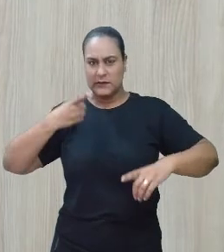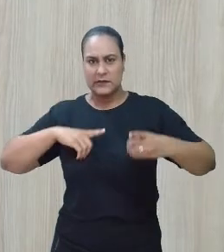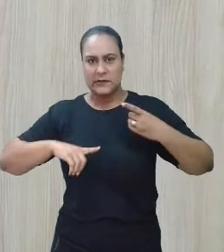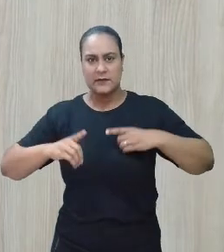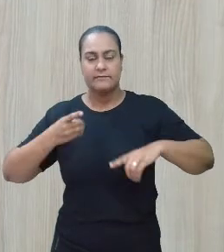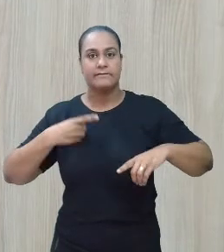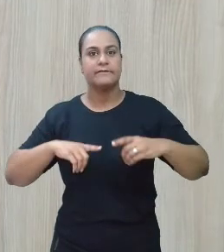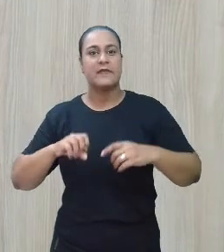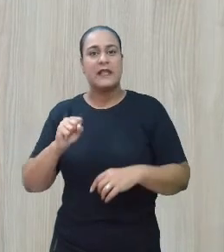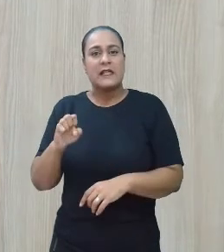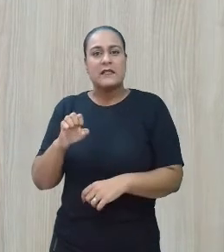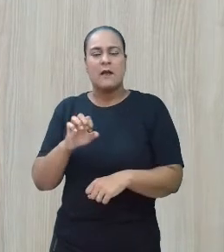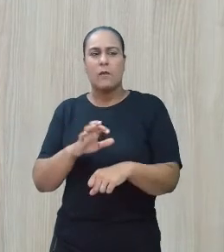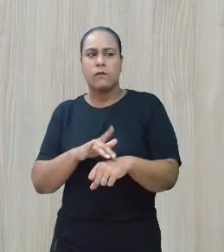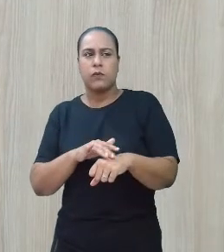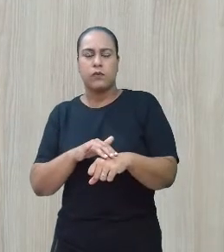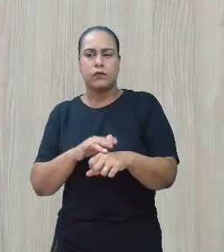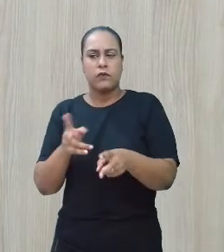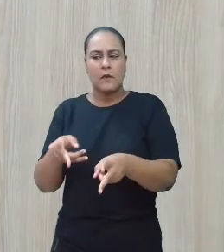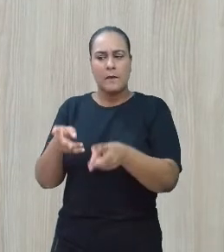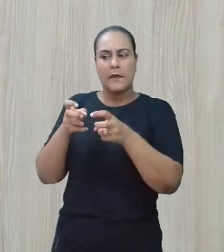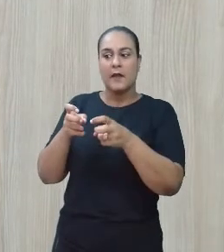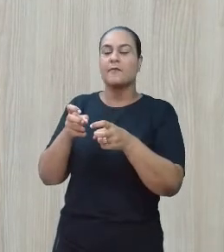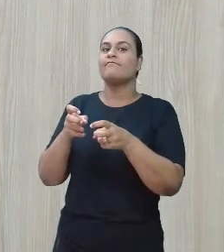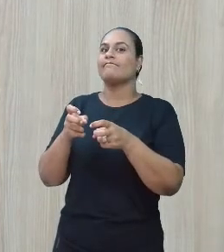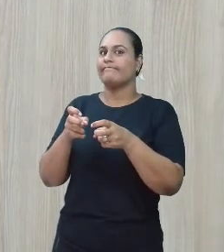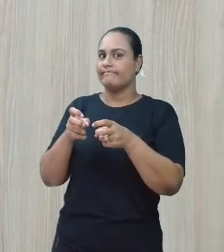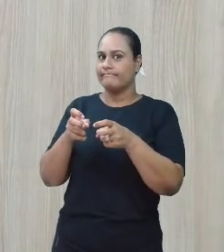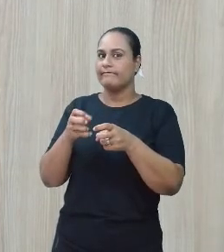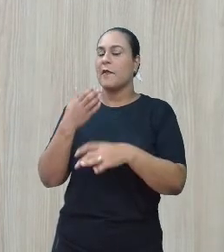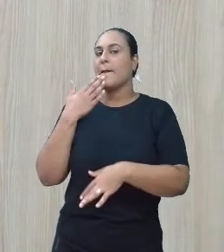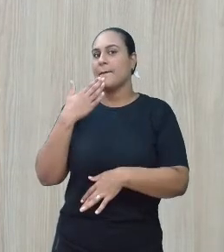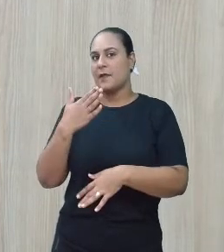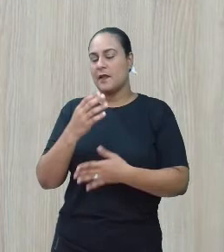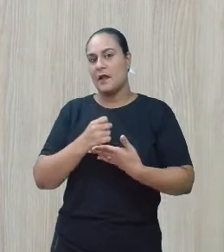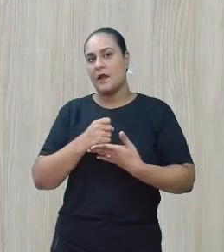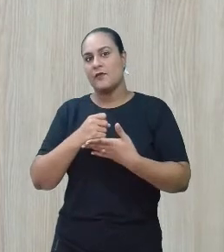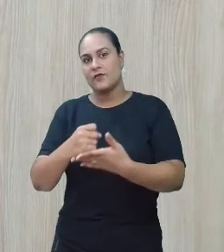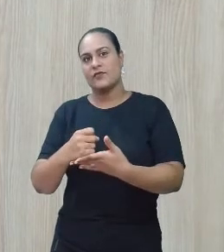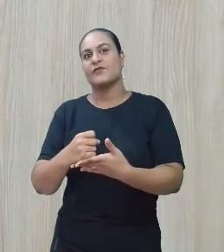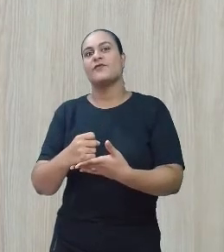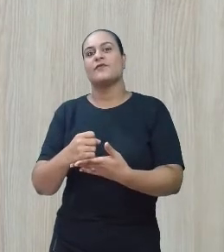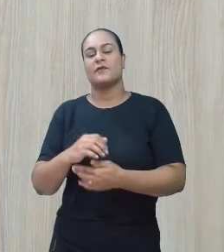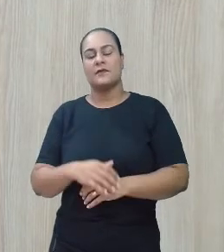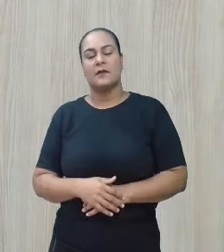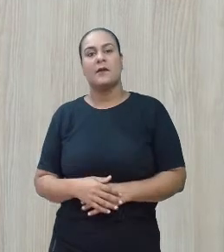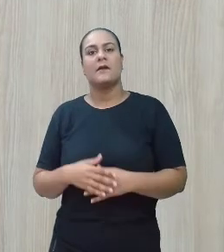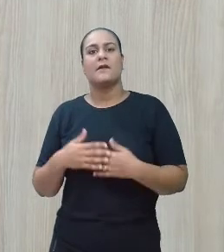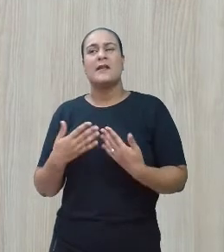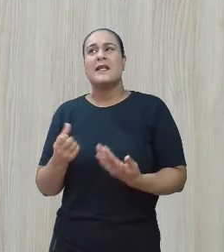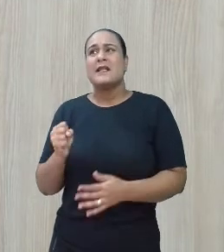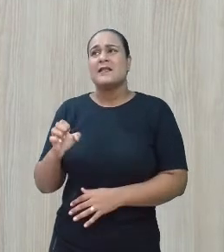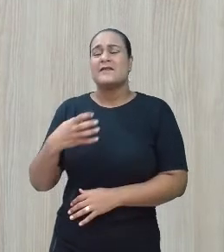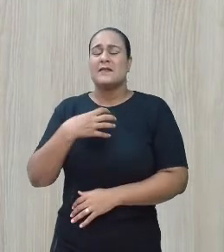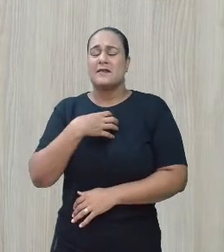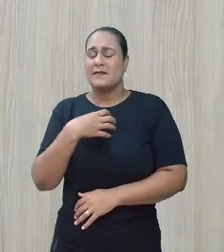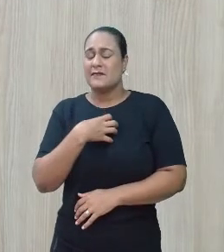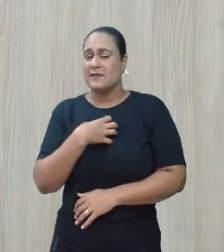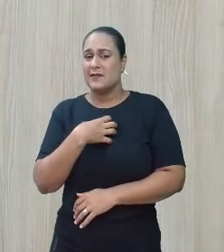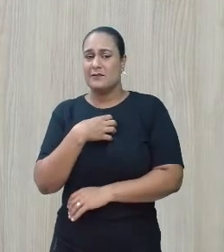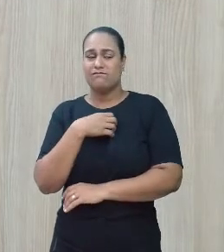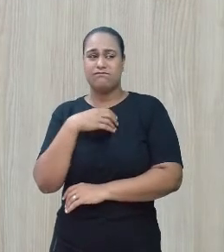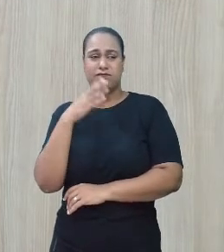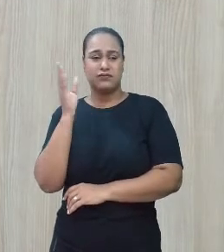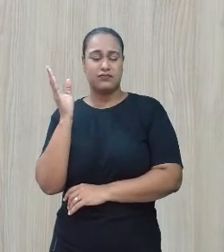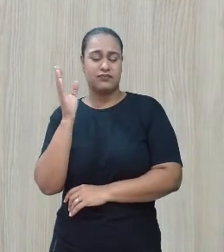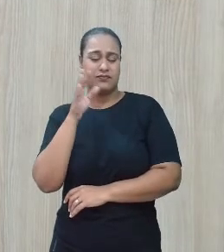sintoma, procure ajuda, fale com quem está mais próximo de você, que você possa conversar suas angústias, para que você possa ter cada